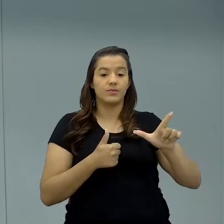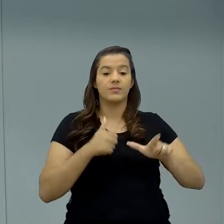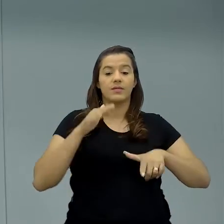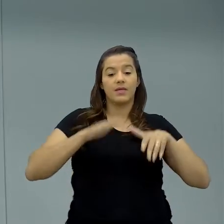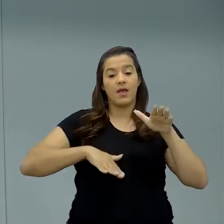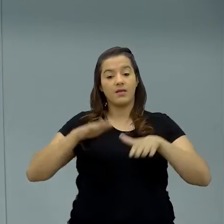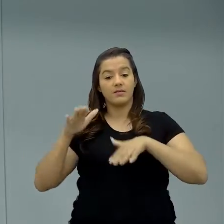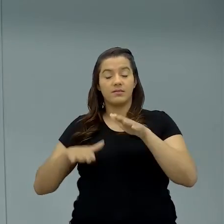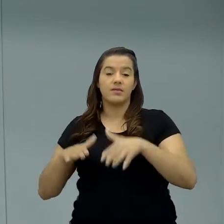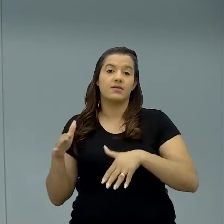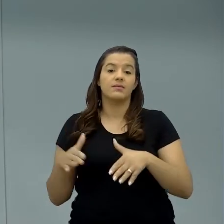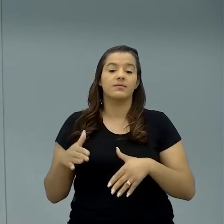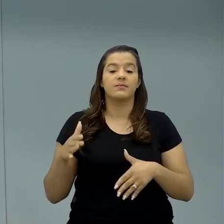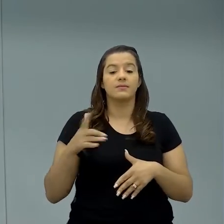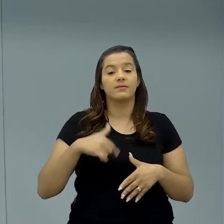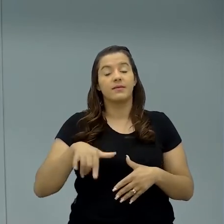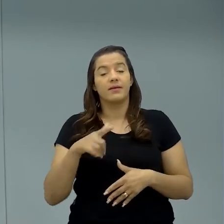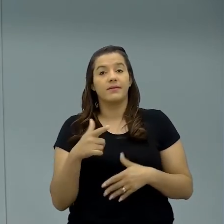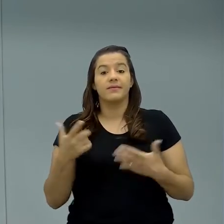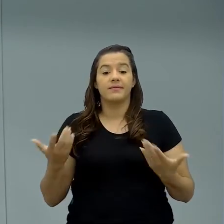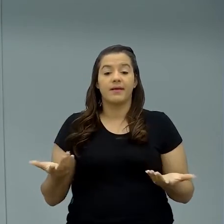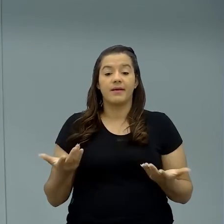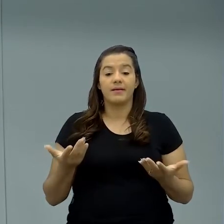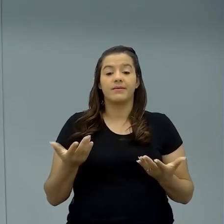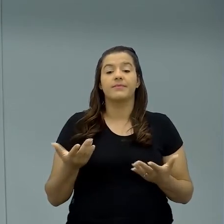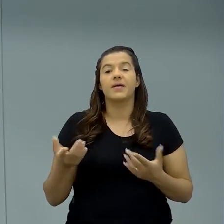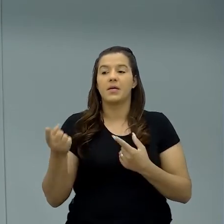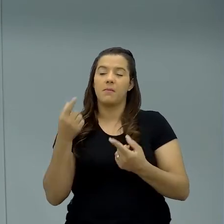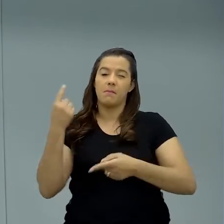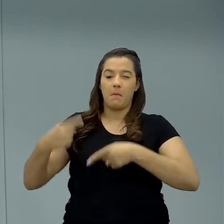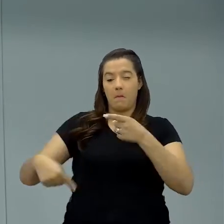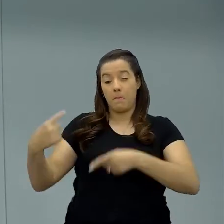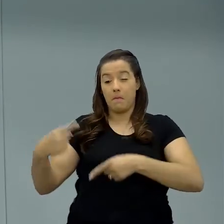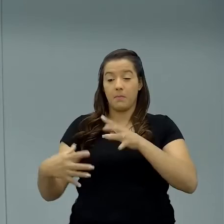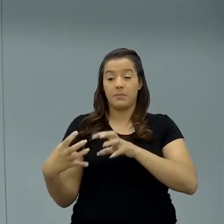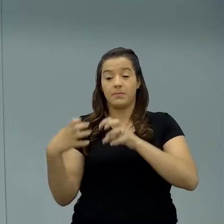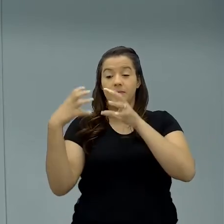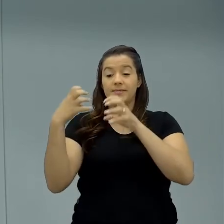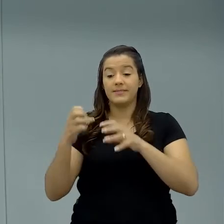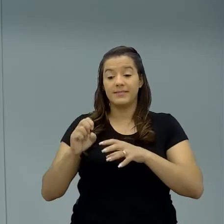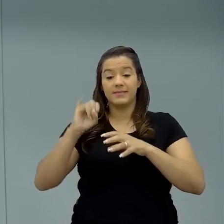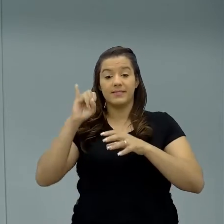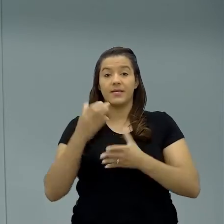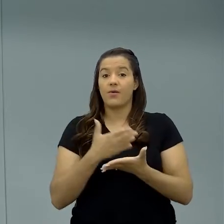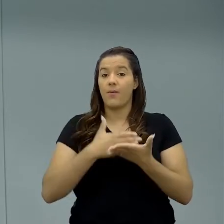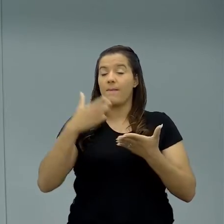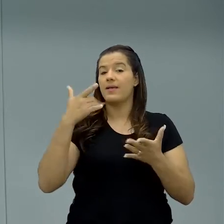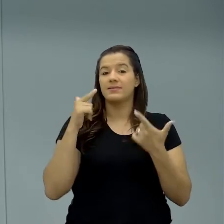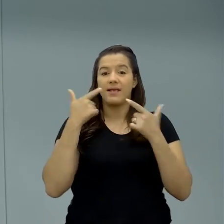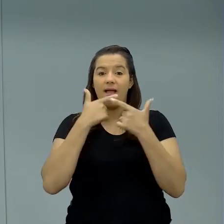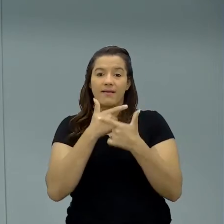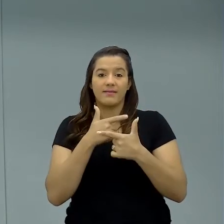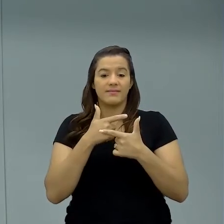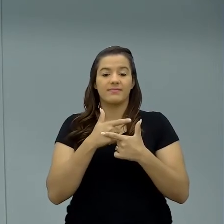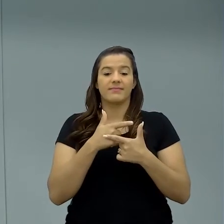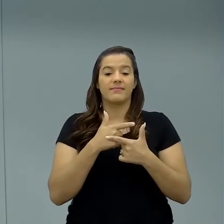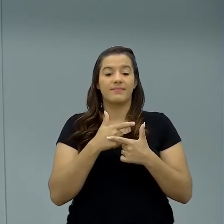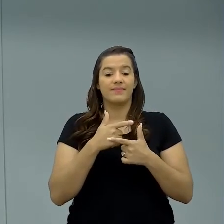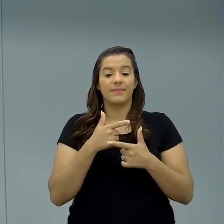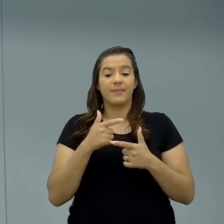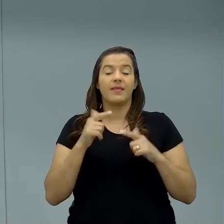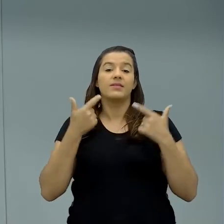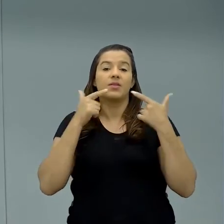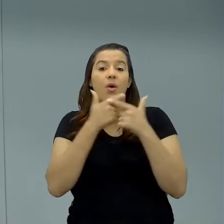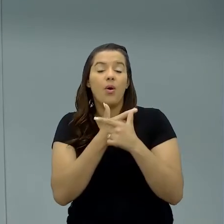dá uma quebrada em, sei lá, em alguma discussão, em alguma coisa que esteja mais fervorosa, quando você dá uma, né, você solta um